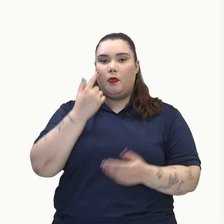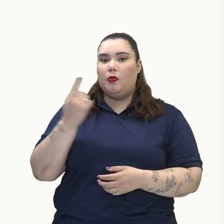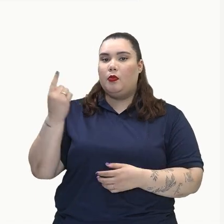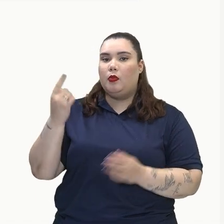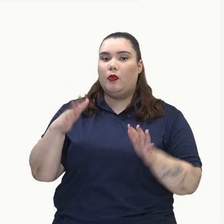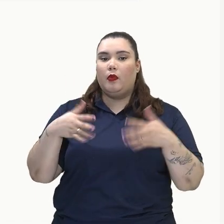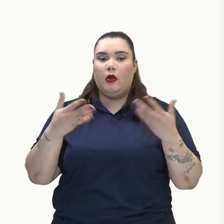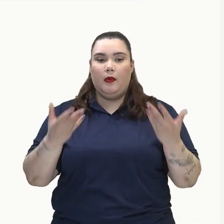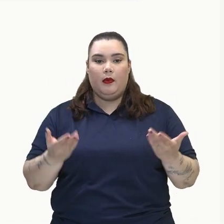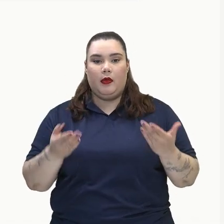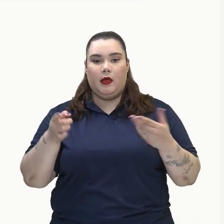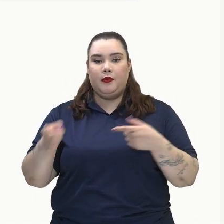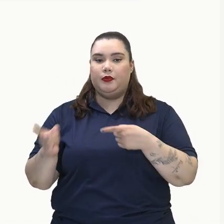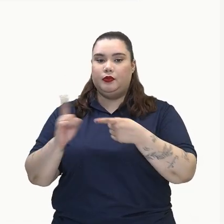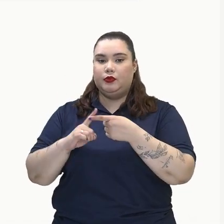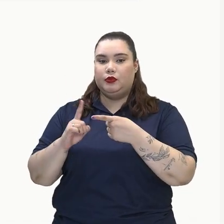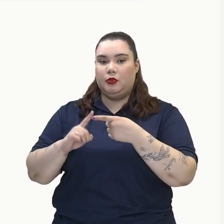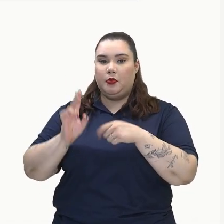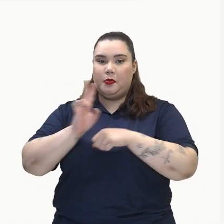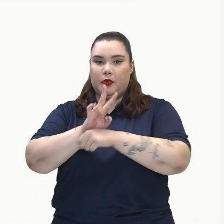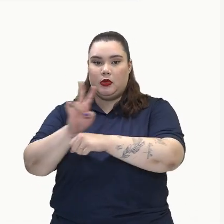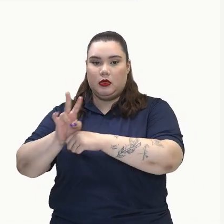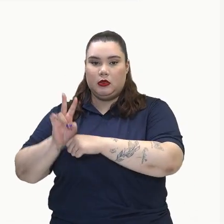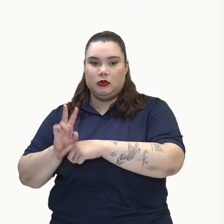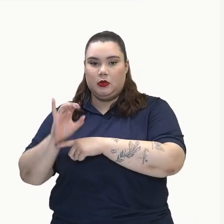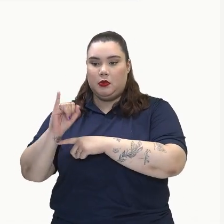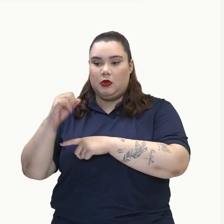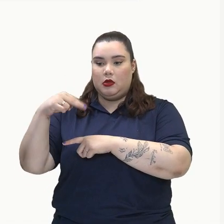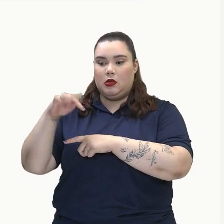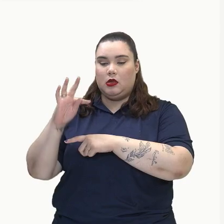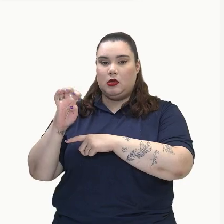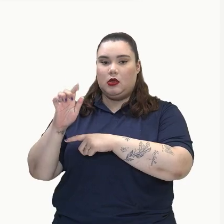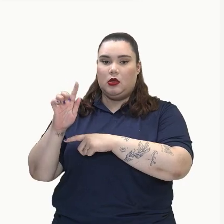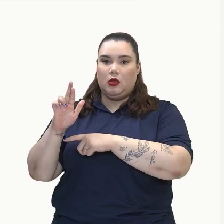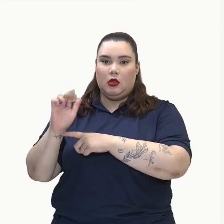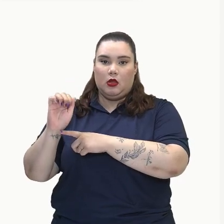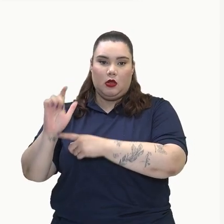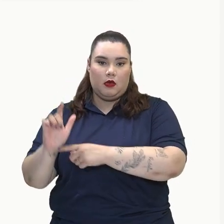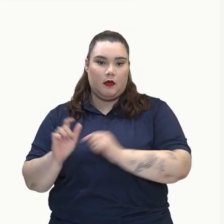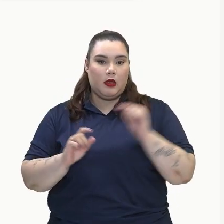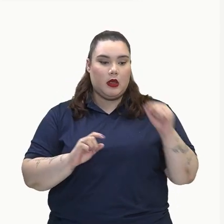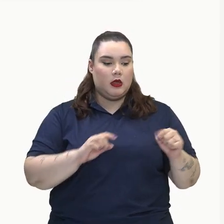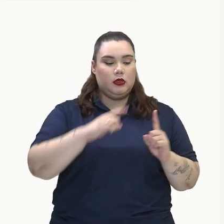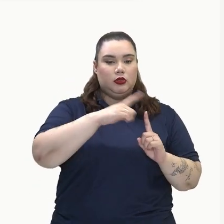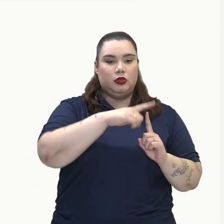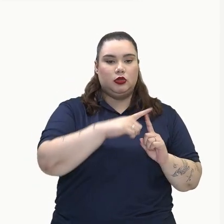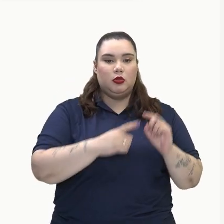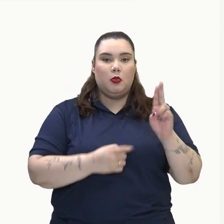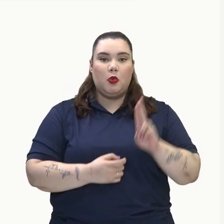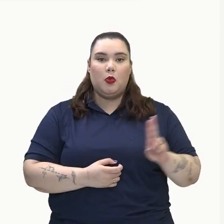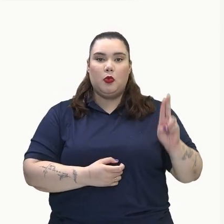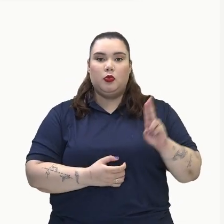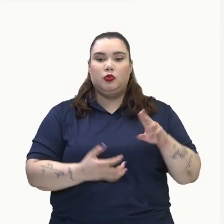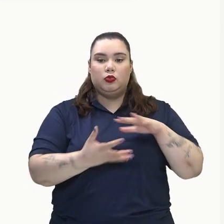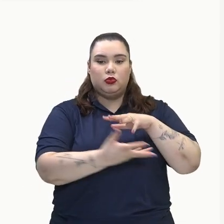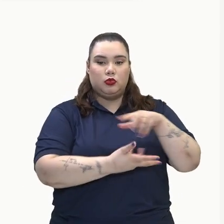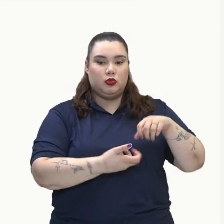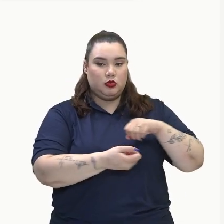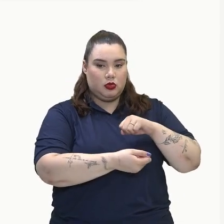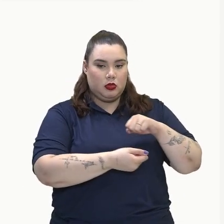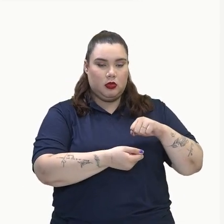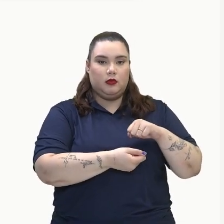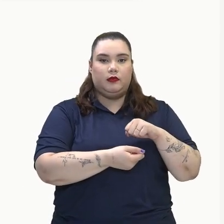Vão ter as unidades de conservação de proteção integral e também vão ter as unidades de conservação de